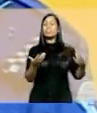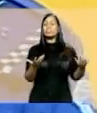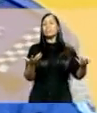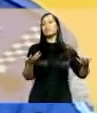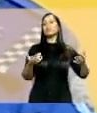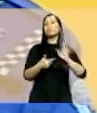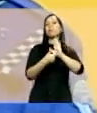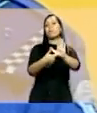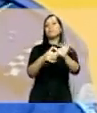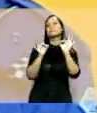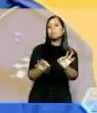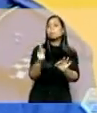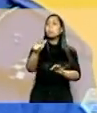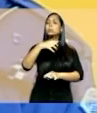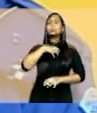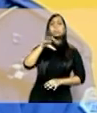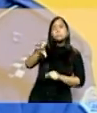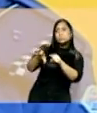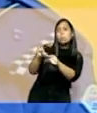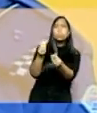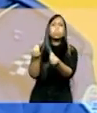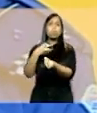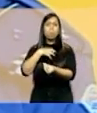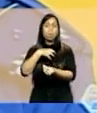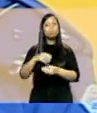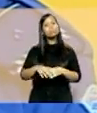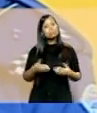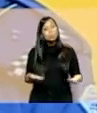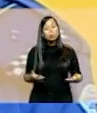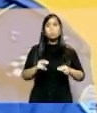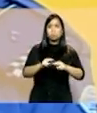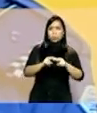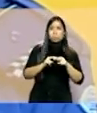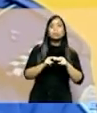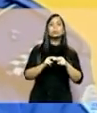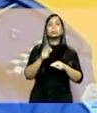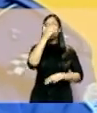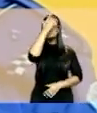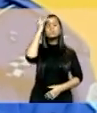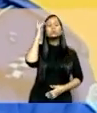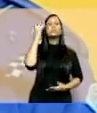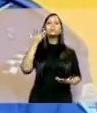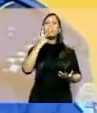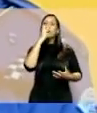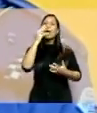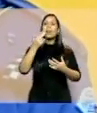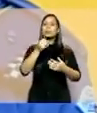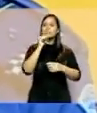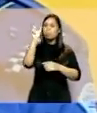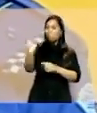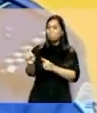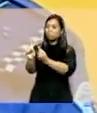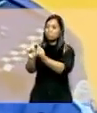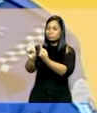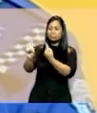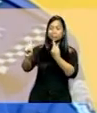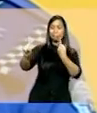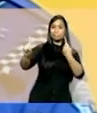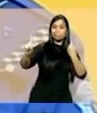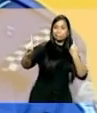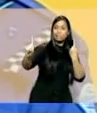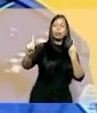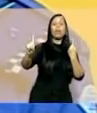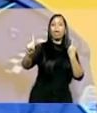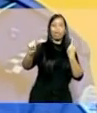não retratam exatamente o que o outro está sentindo ou pensando. E por conta disso, as pessoas estão distanciando umas das outras. E por